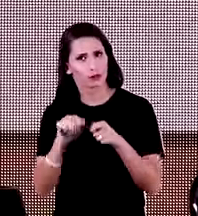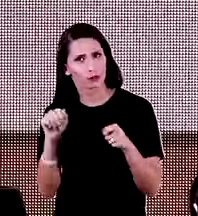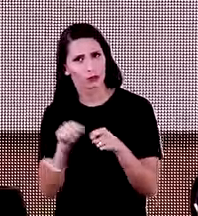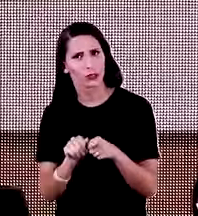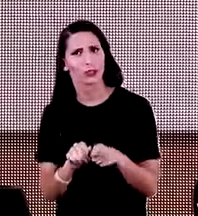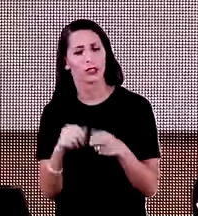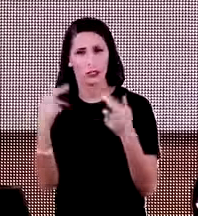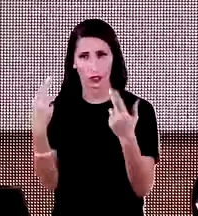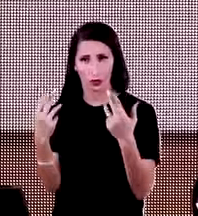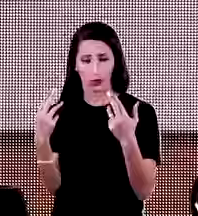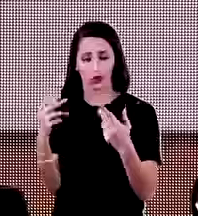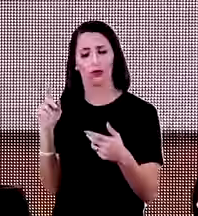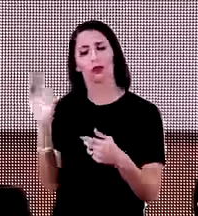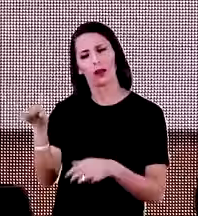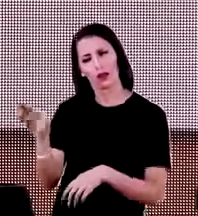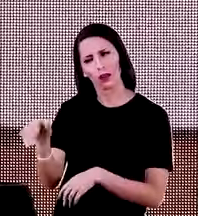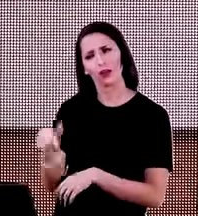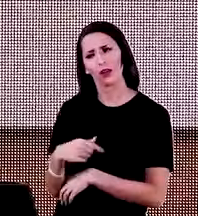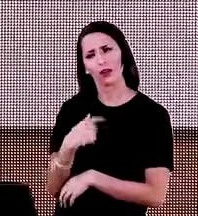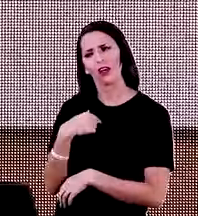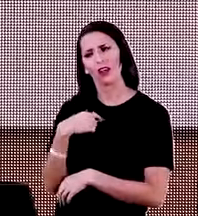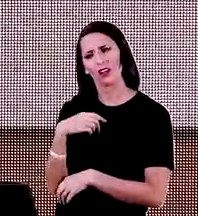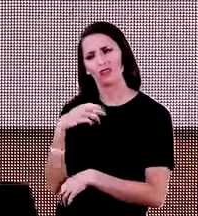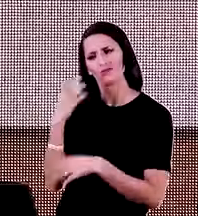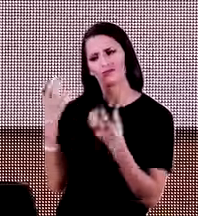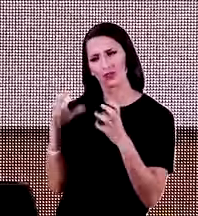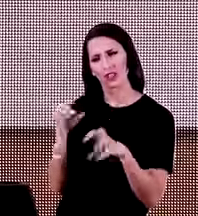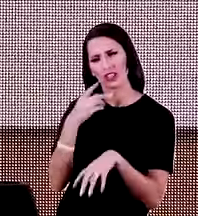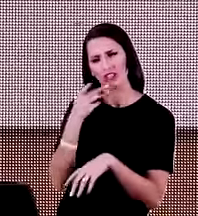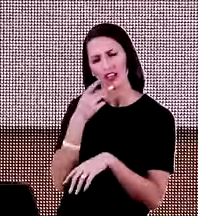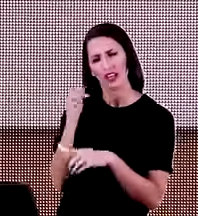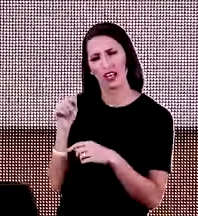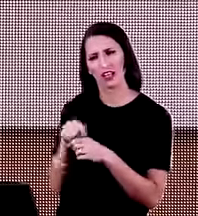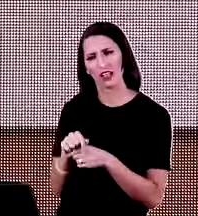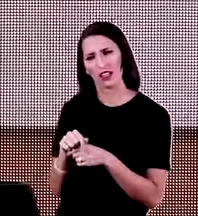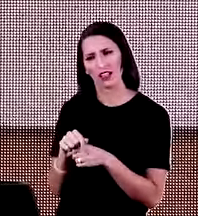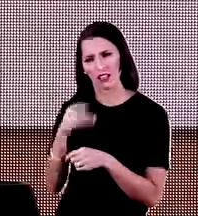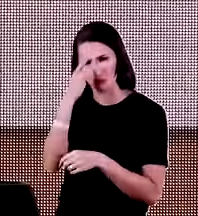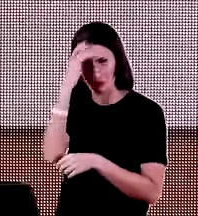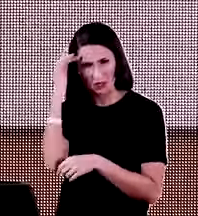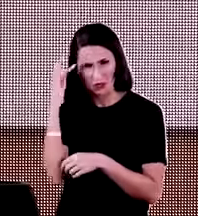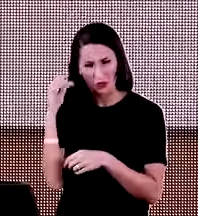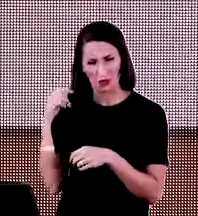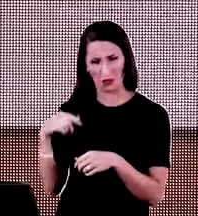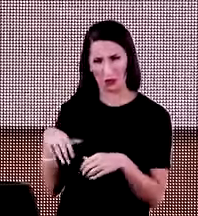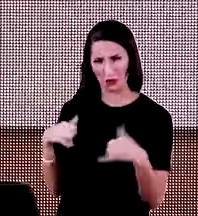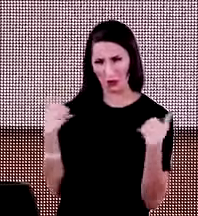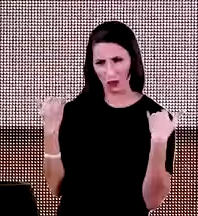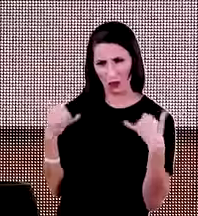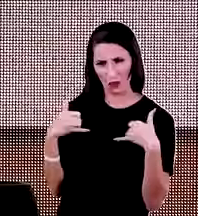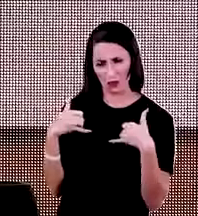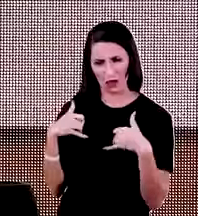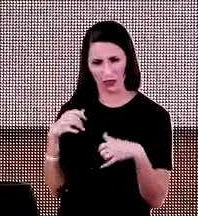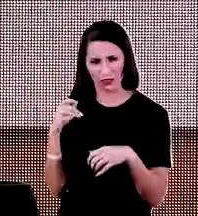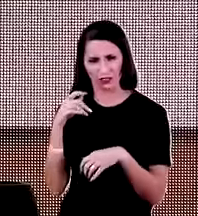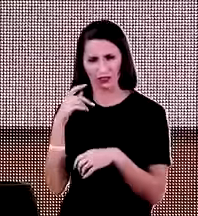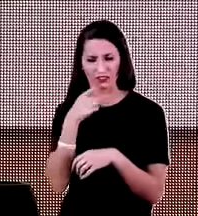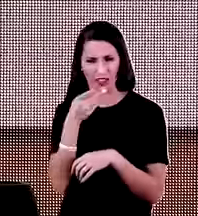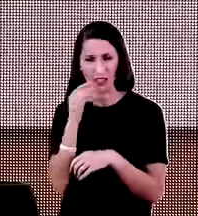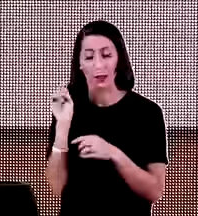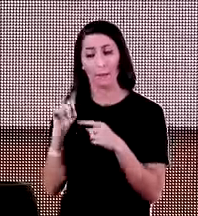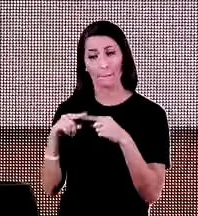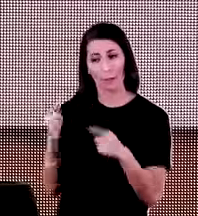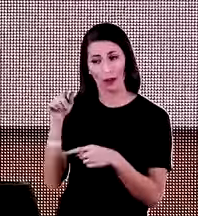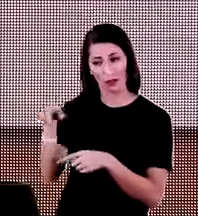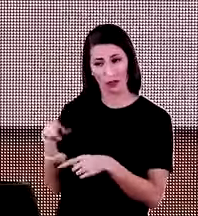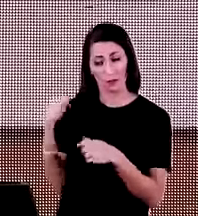diz, colega, não queria te dizer não, ninguém vai ter coragem de dizer, mas eu preciso te dizer, tu tem que emagrecer. Não é? Porque